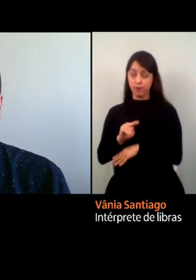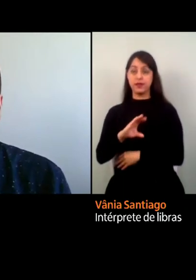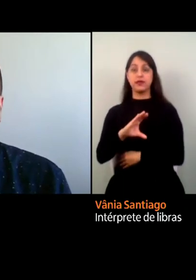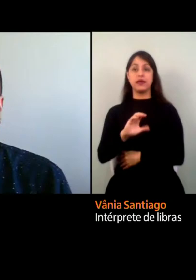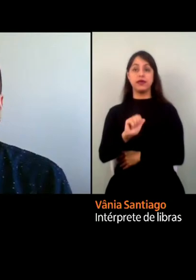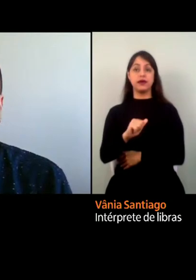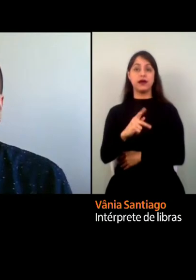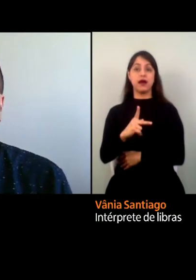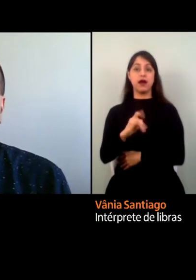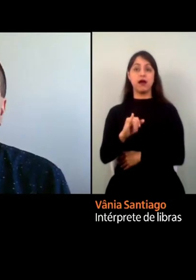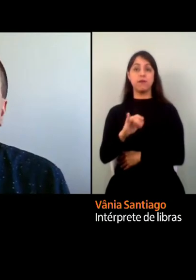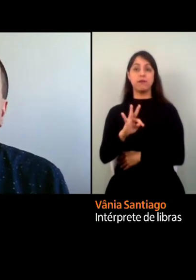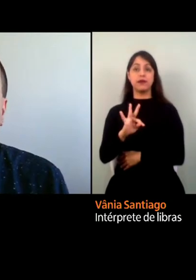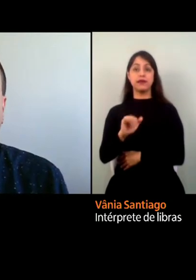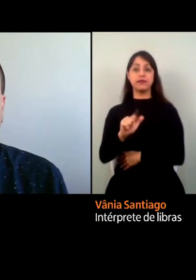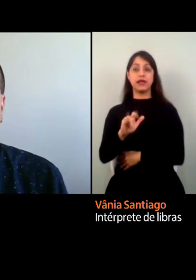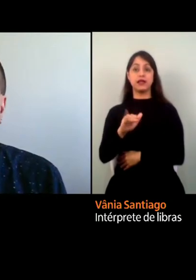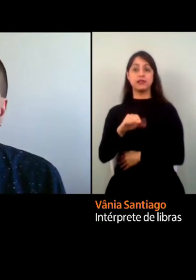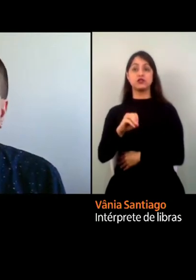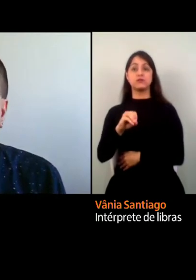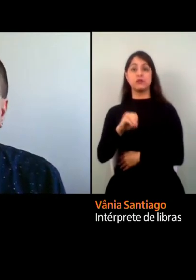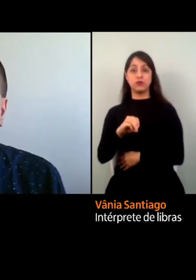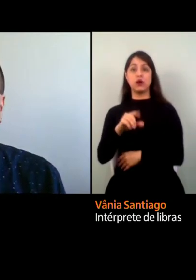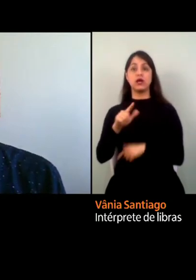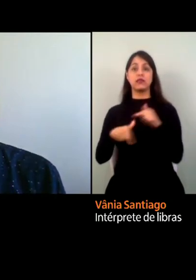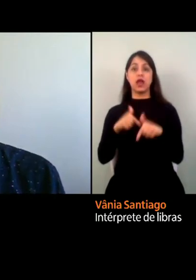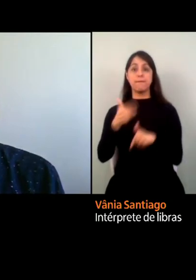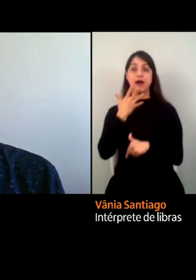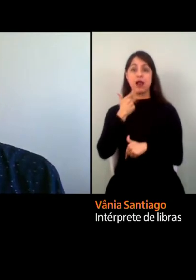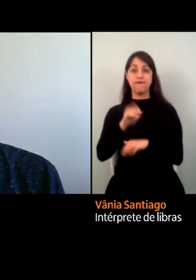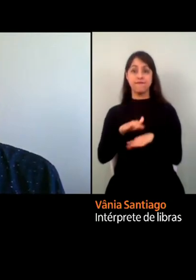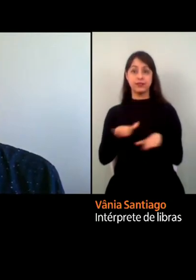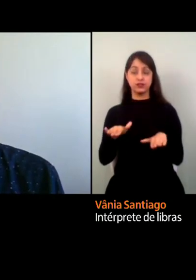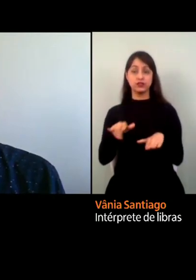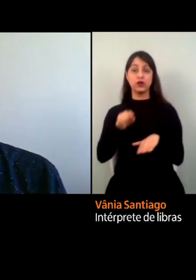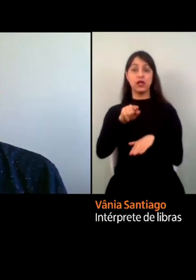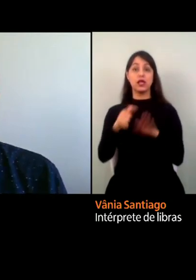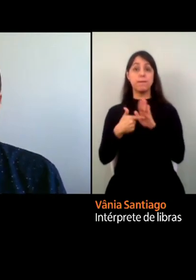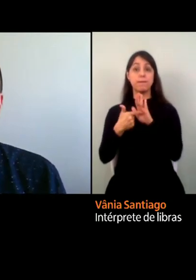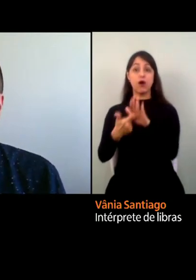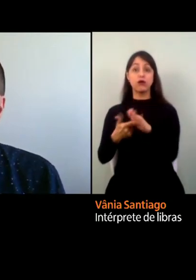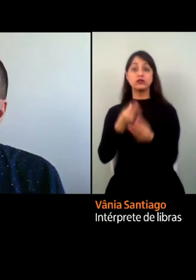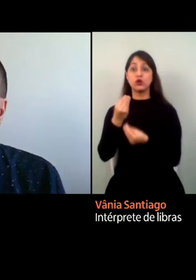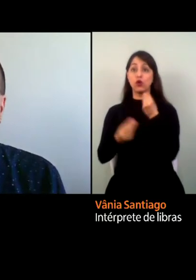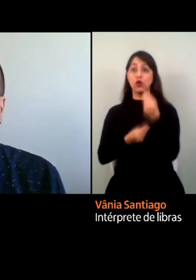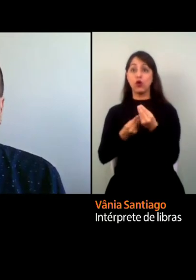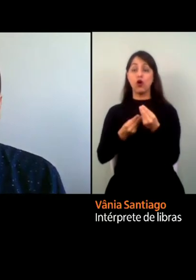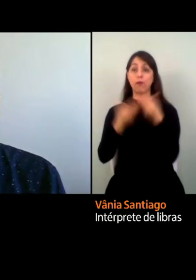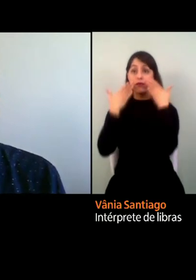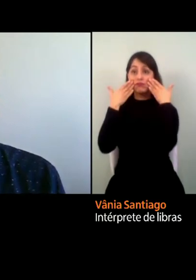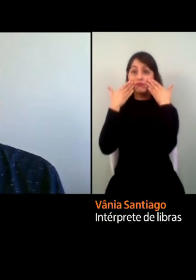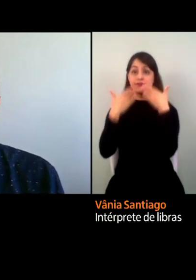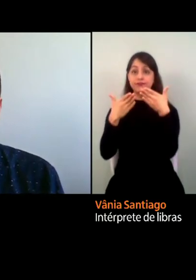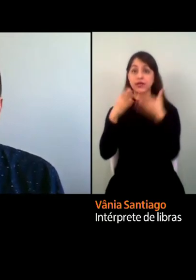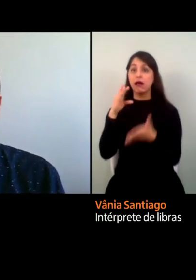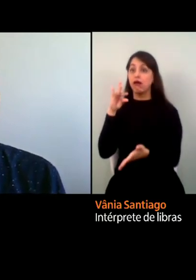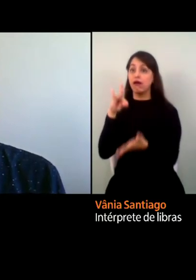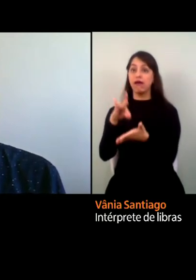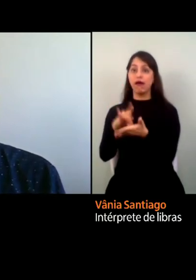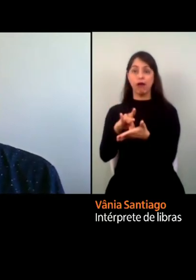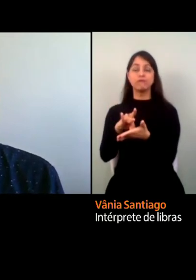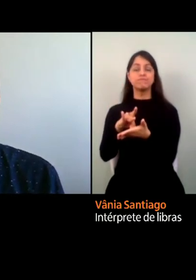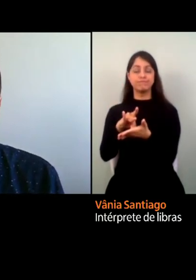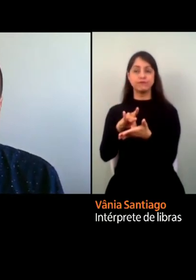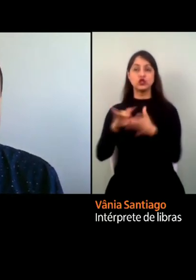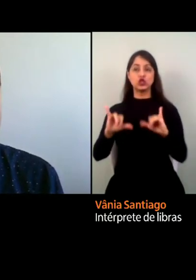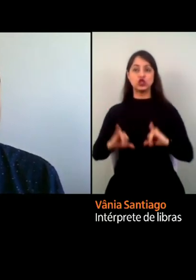Ken Jacobs vale-se de uma fotografia estereoscópica do real cruel e é uma poderosa crítica social